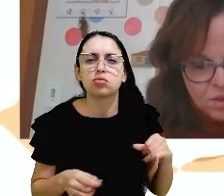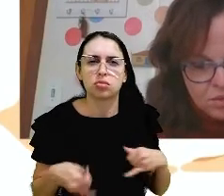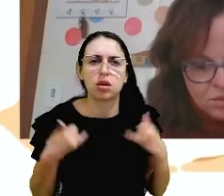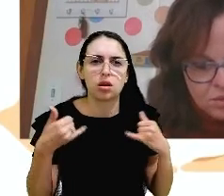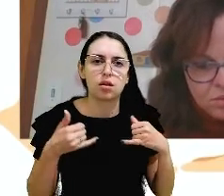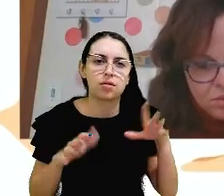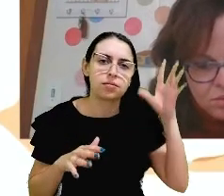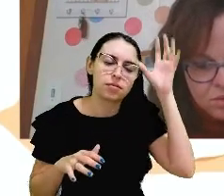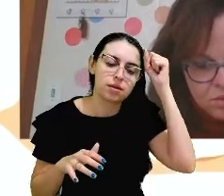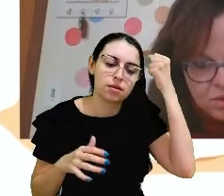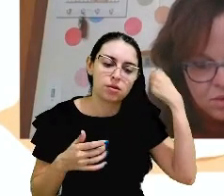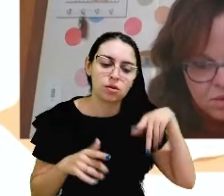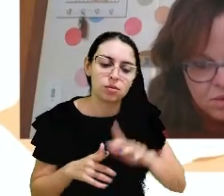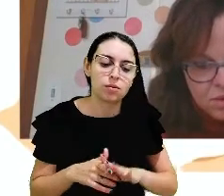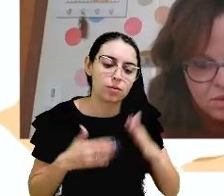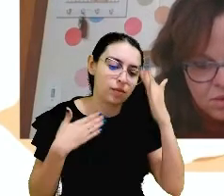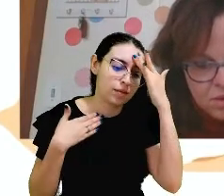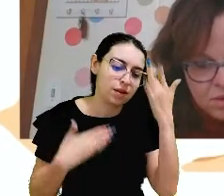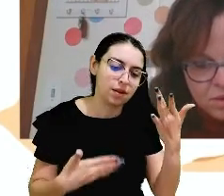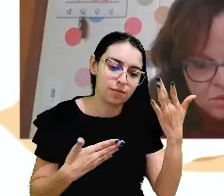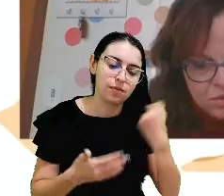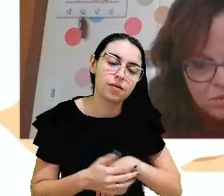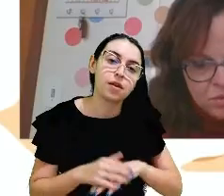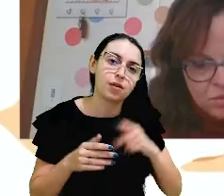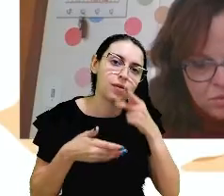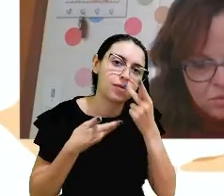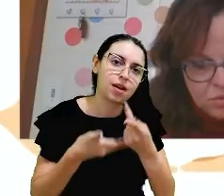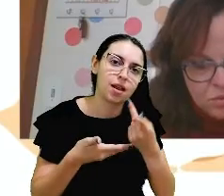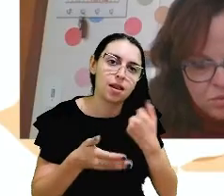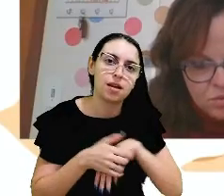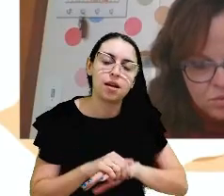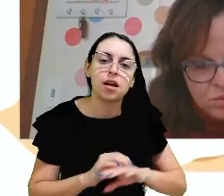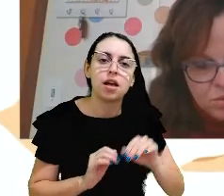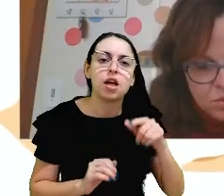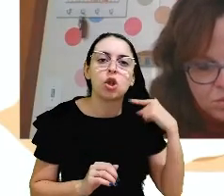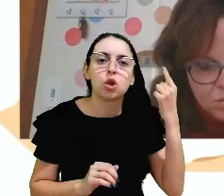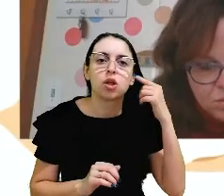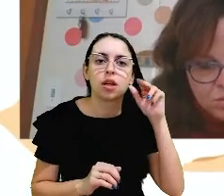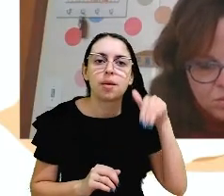plena. Então, muito obrigada. Devolvo a palavra à doutora Marcele.